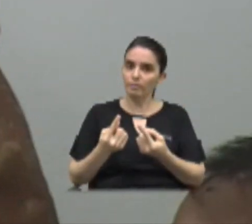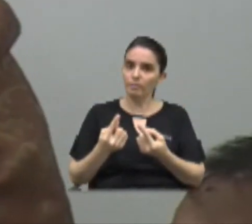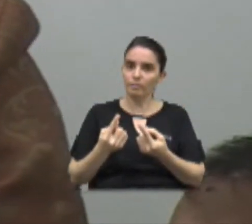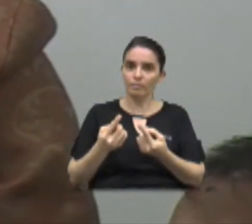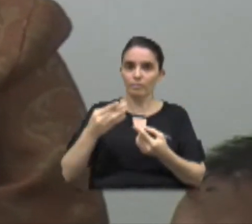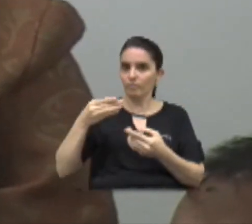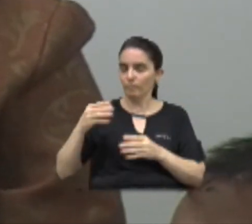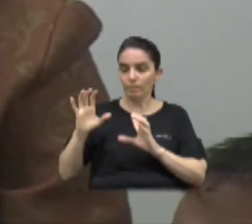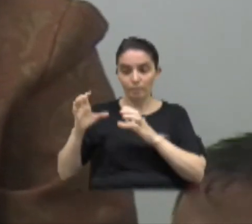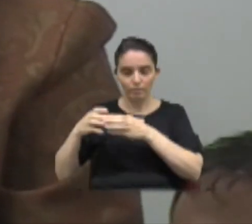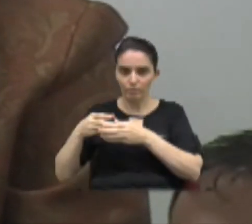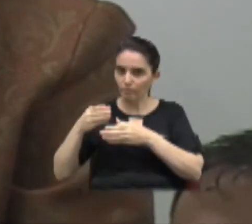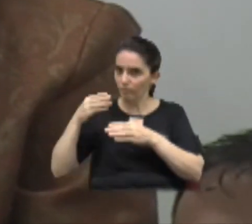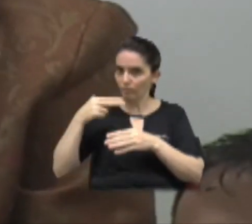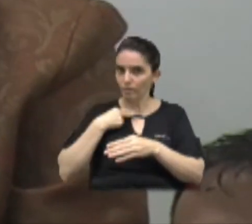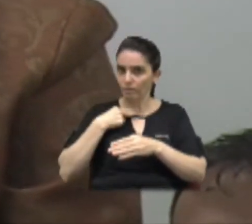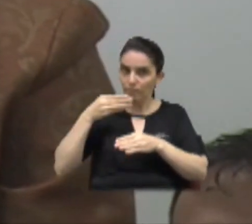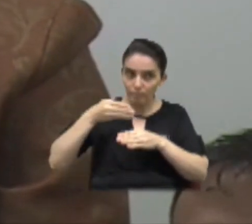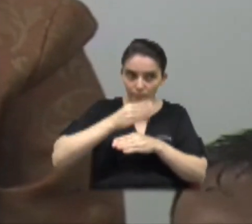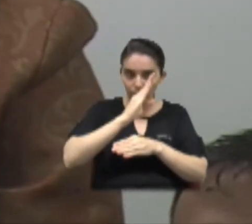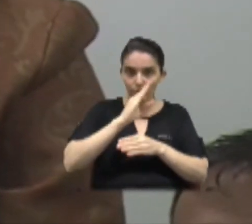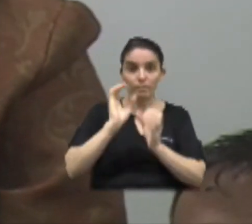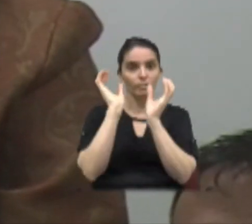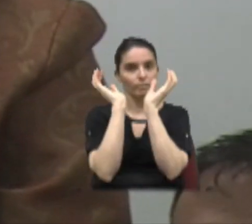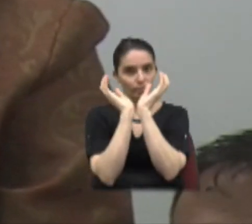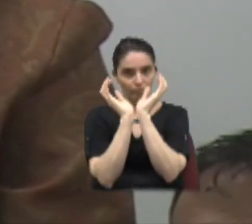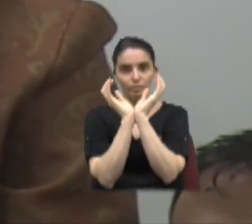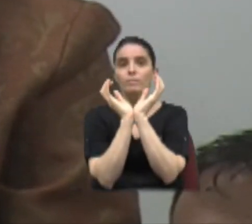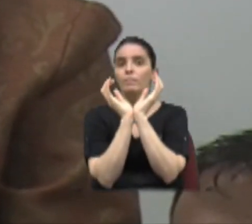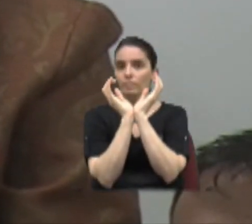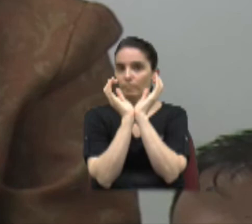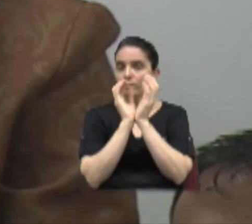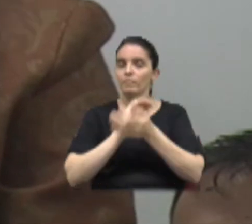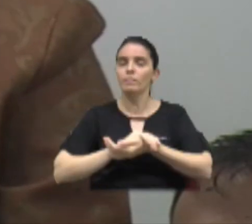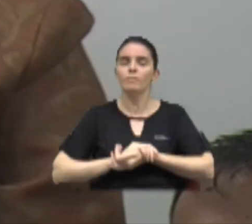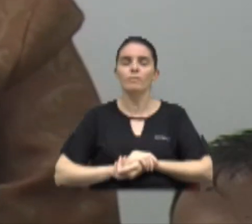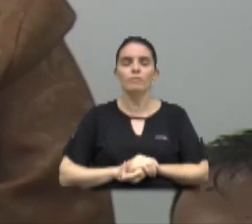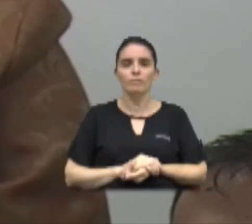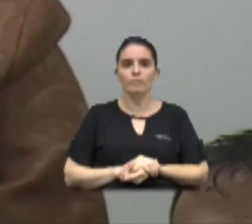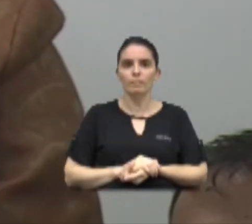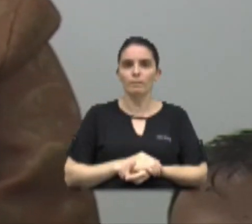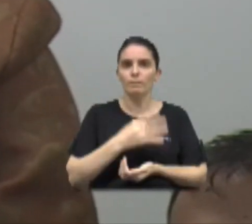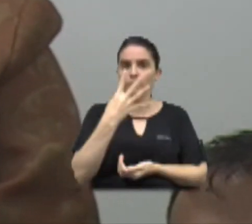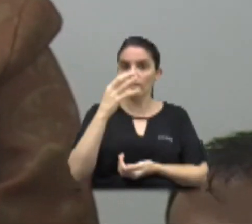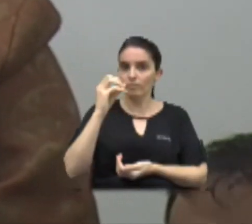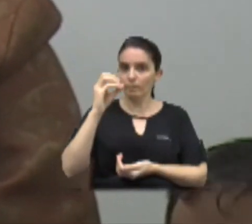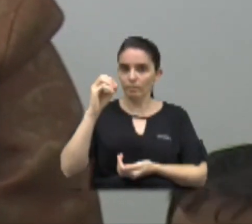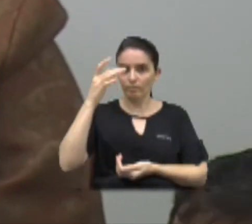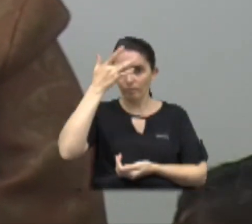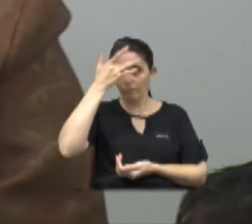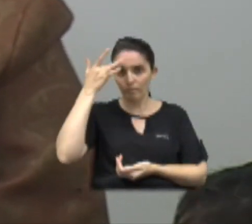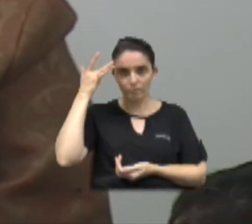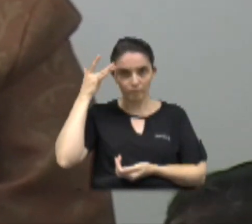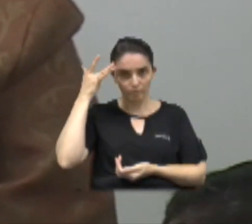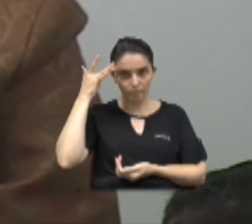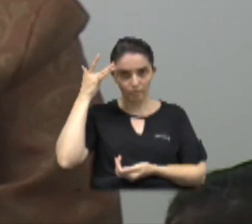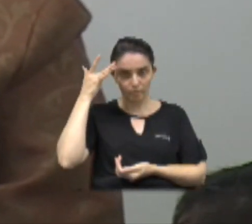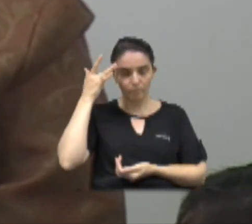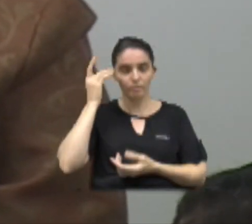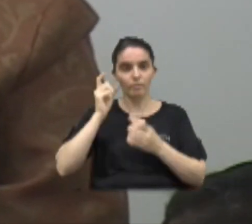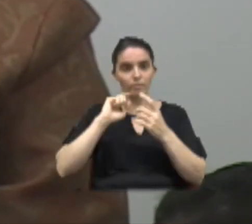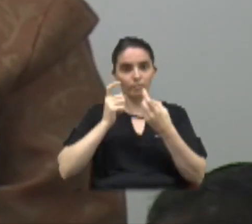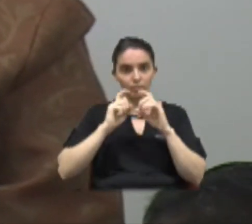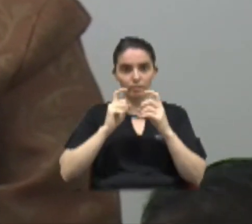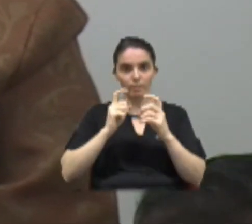as entidades, mas estivemos lá, a PAI estava presente. E lá nós tínhamos mais de 400 pessoas nessa